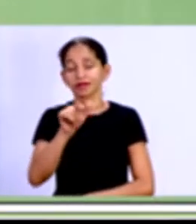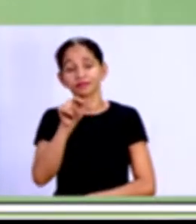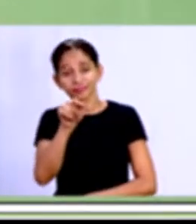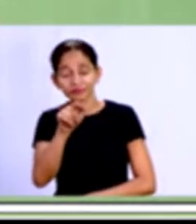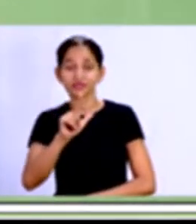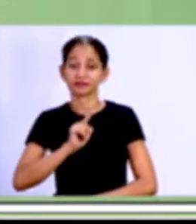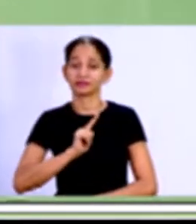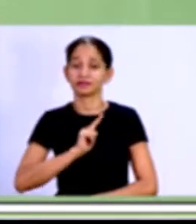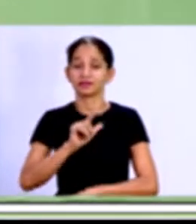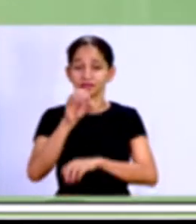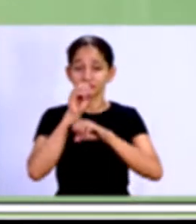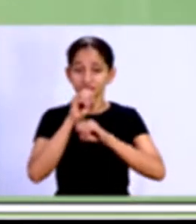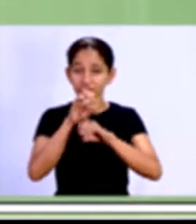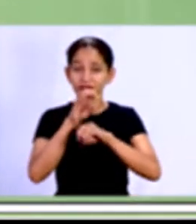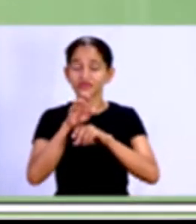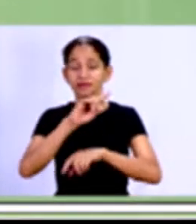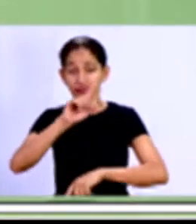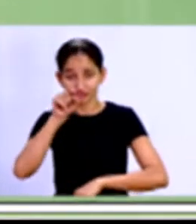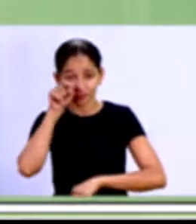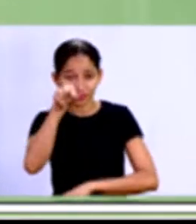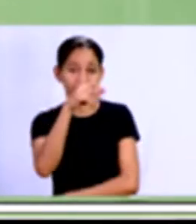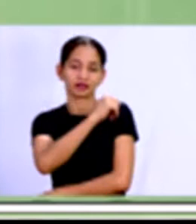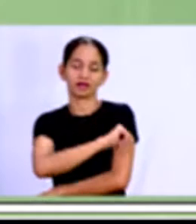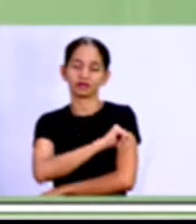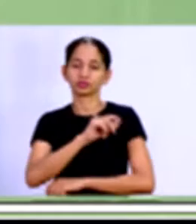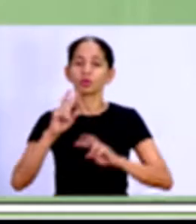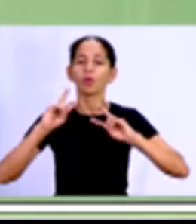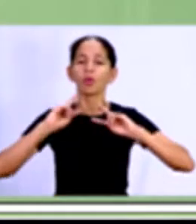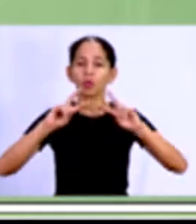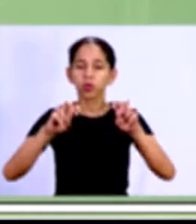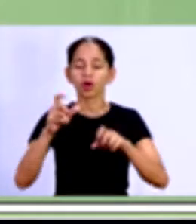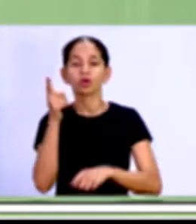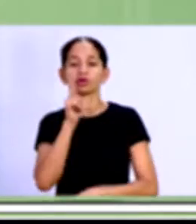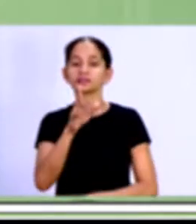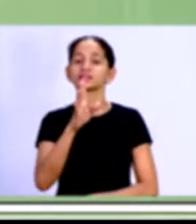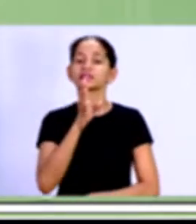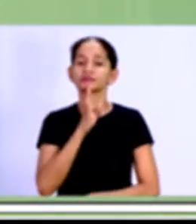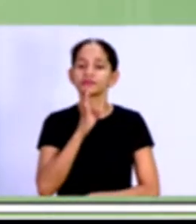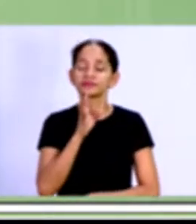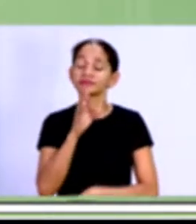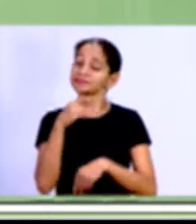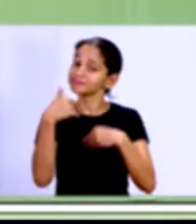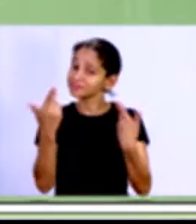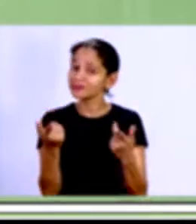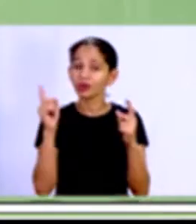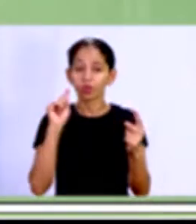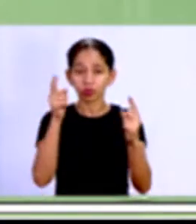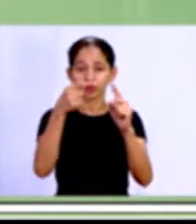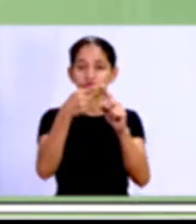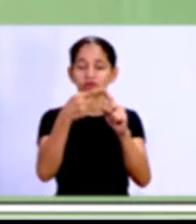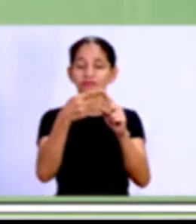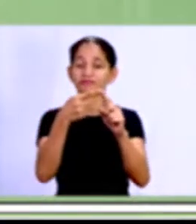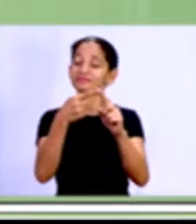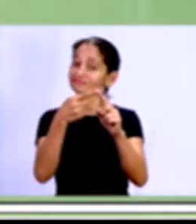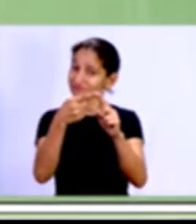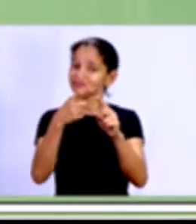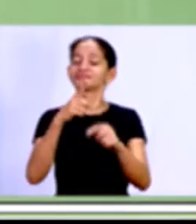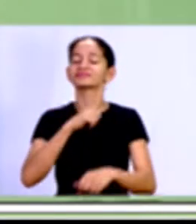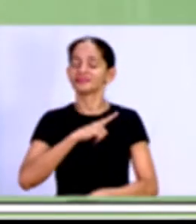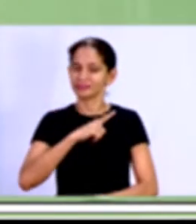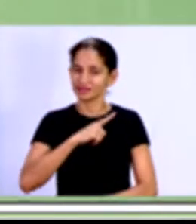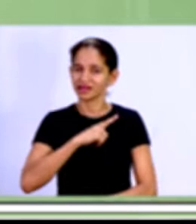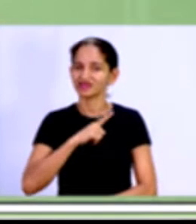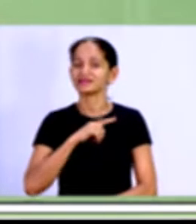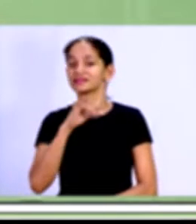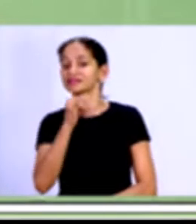para ensinar e aprender, é que podemos identificar sua metodologia. Então, há uma caracterização. Quando